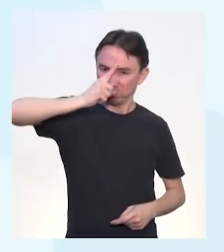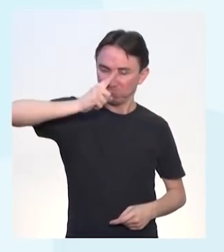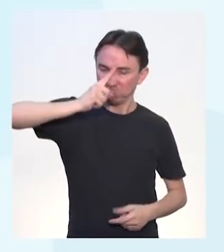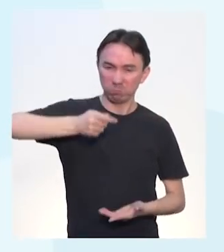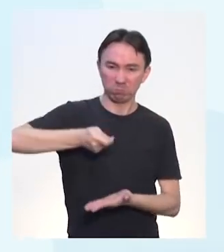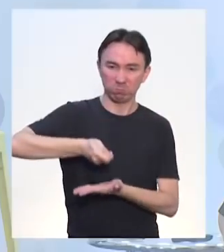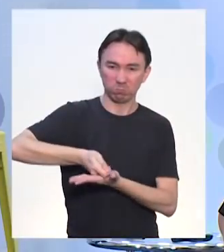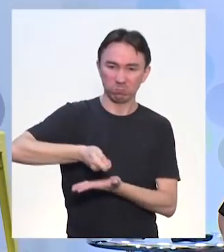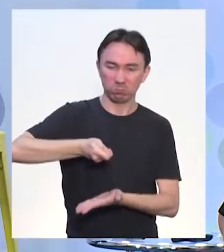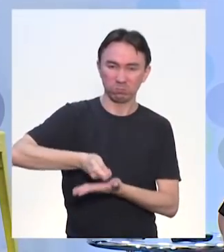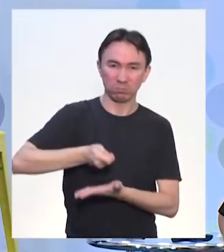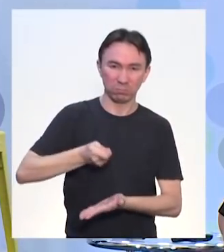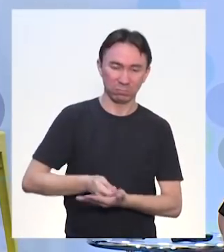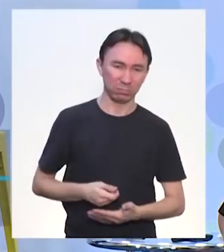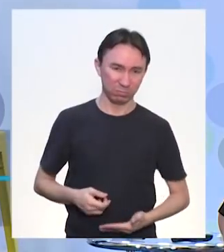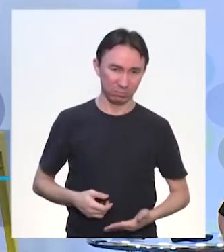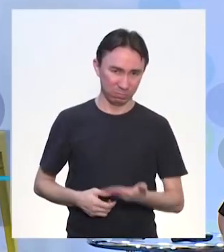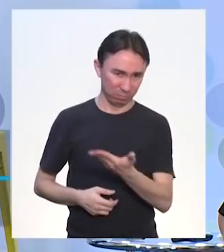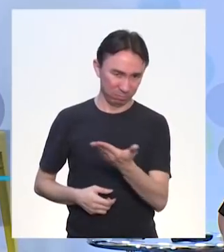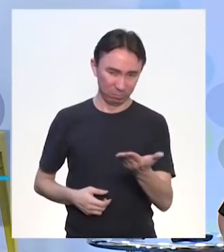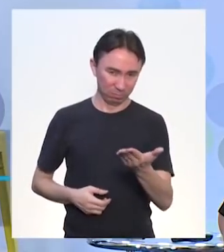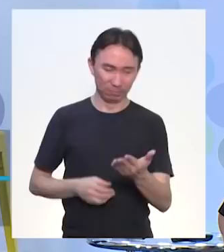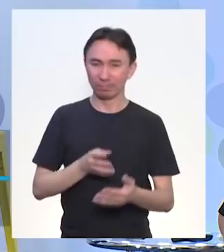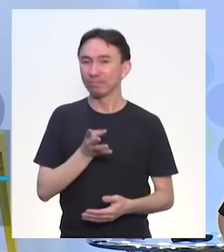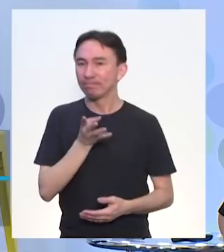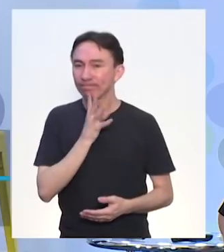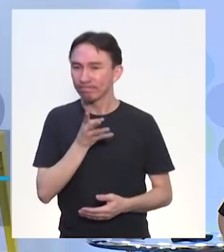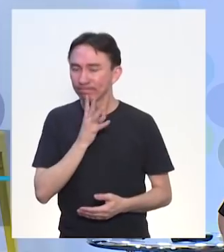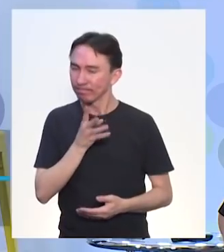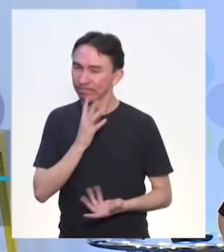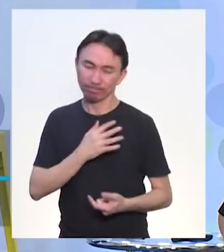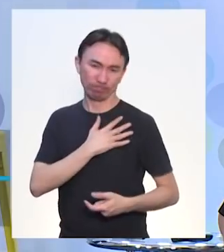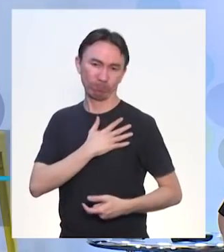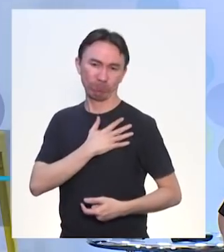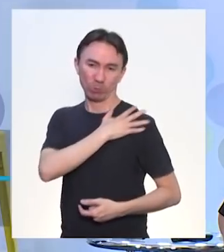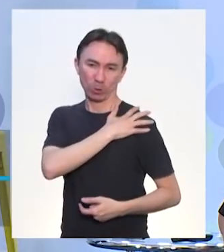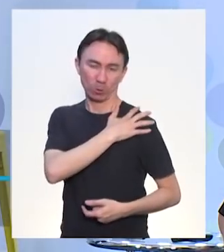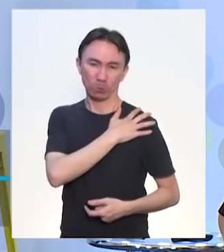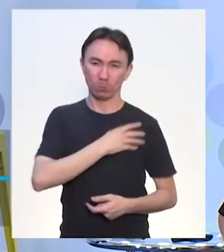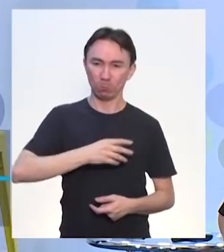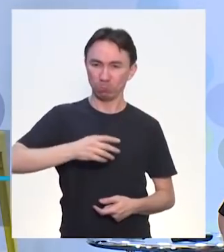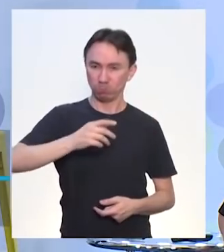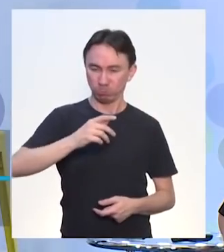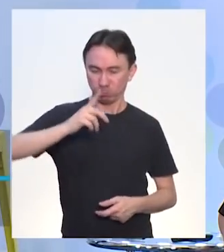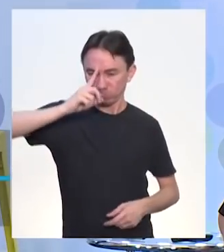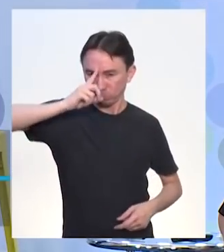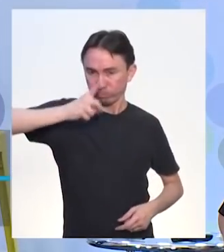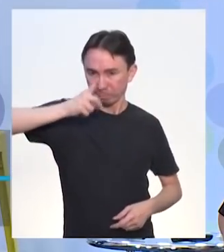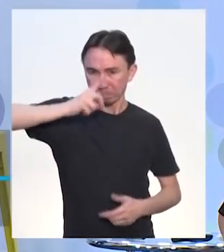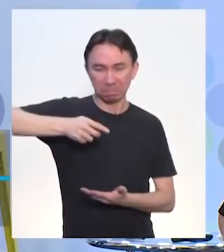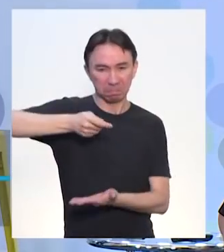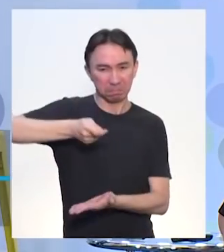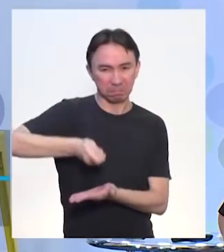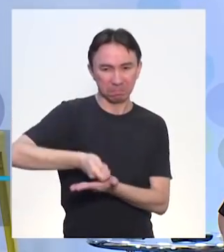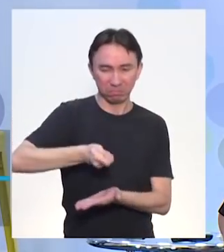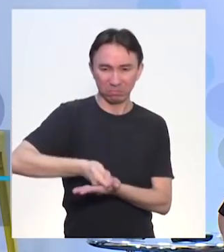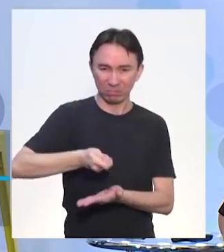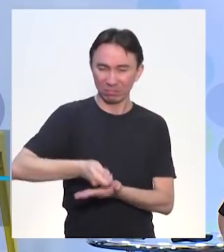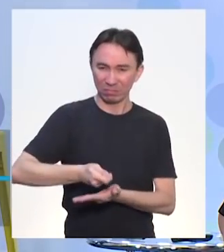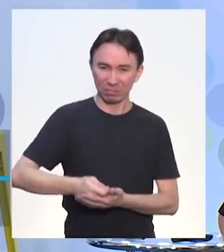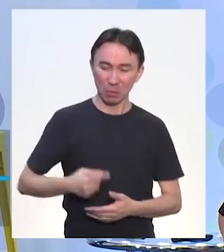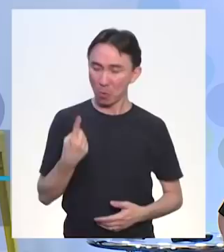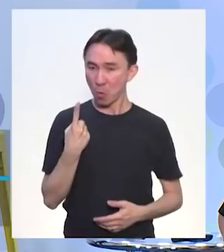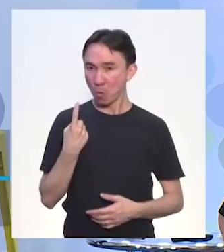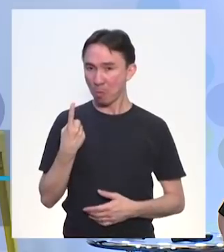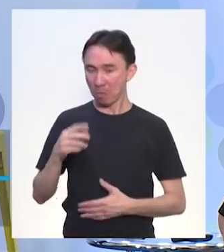médio certamente sabe que ditadura é o contrário de uma democracia. É quando um líder acaba absolutizando